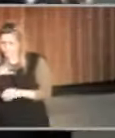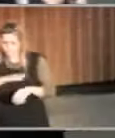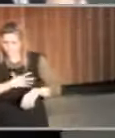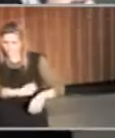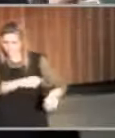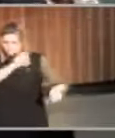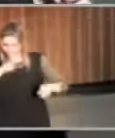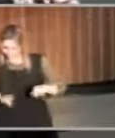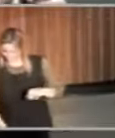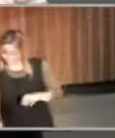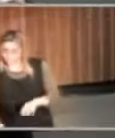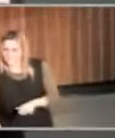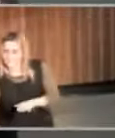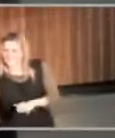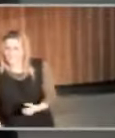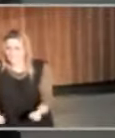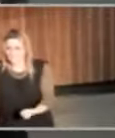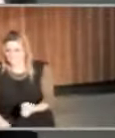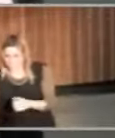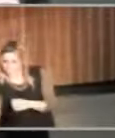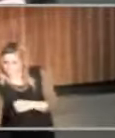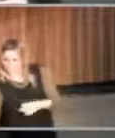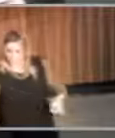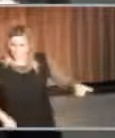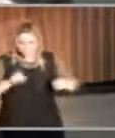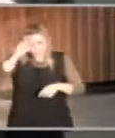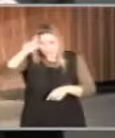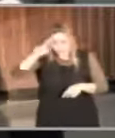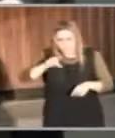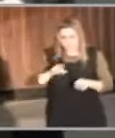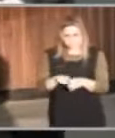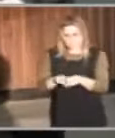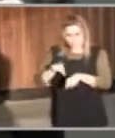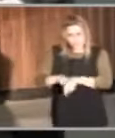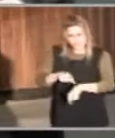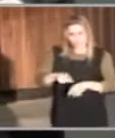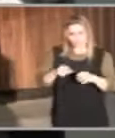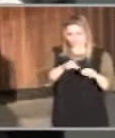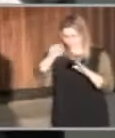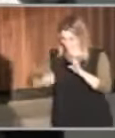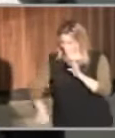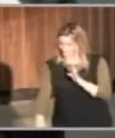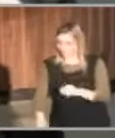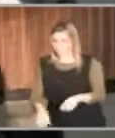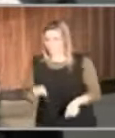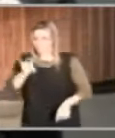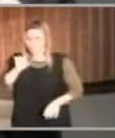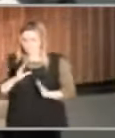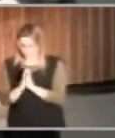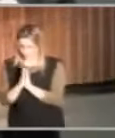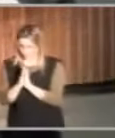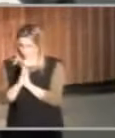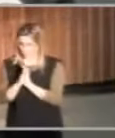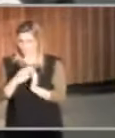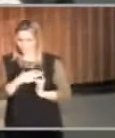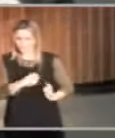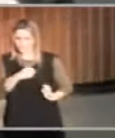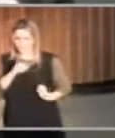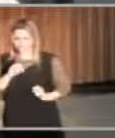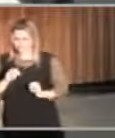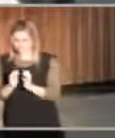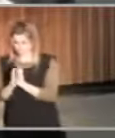que ele desceu para a garagem você entendeu porque a gente estava lá naquele dia na garagem